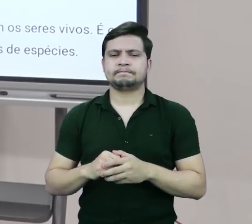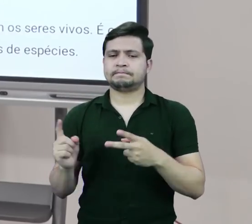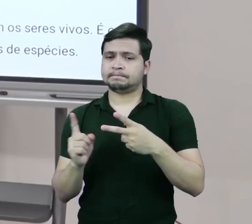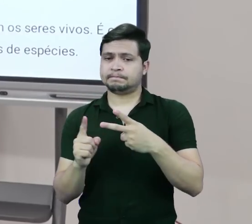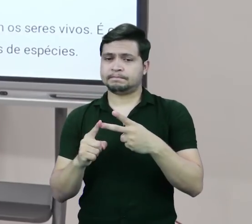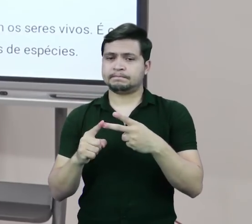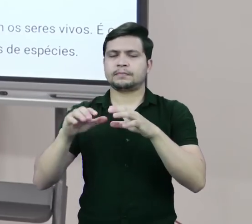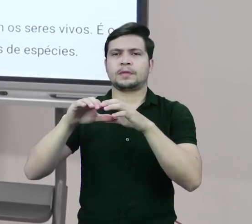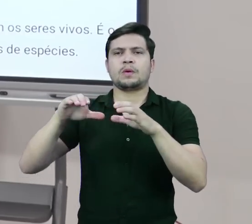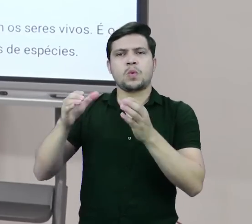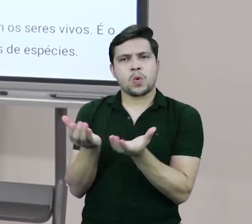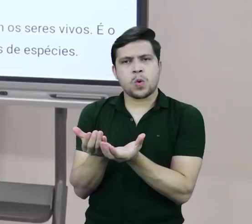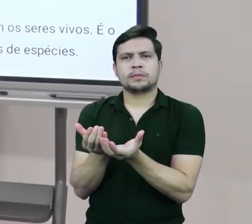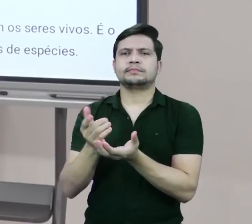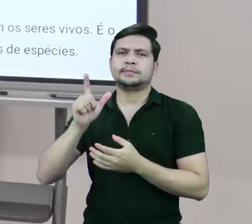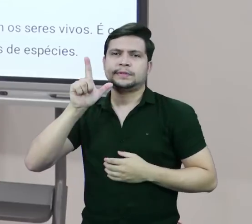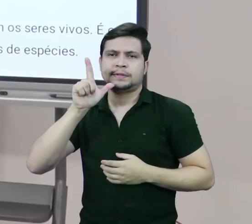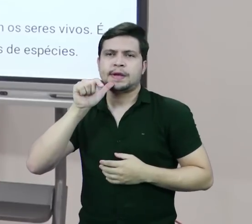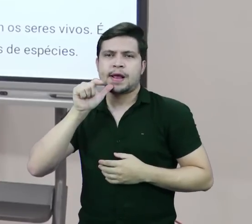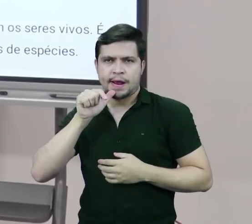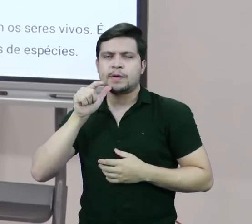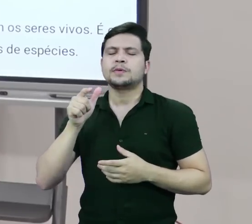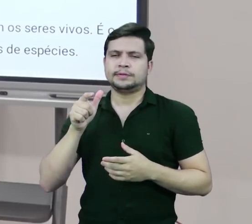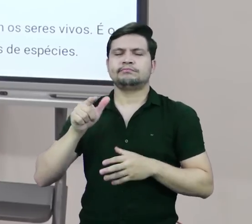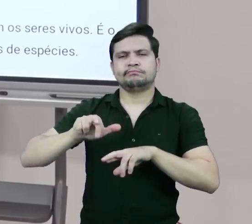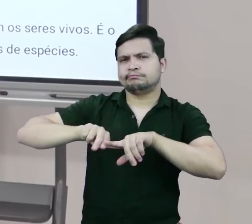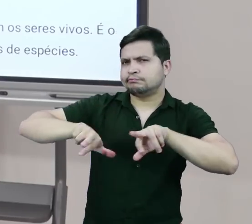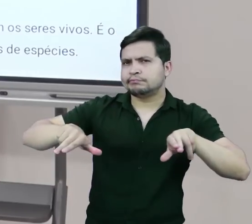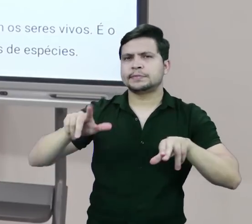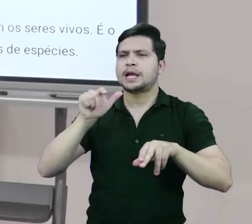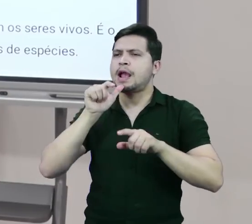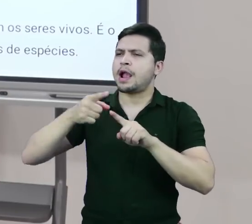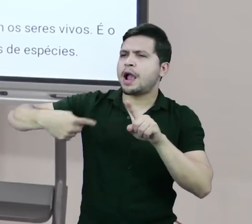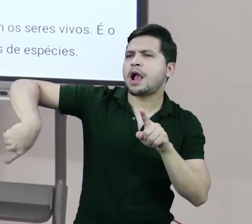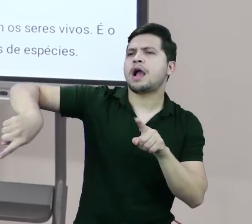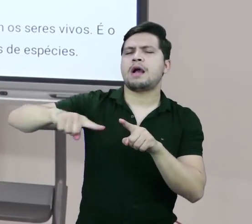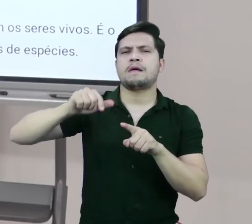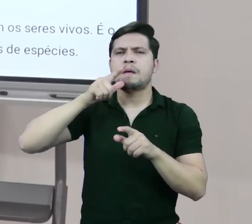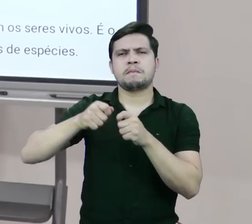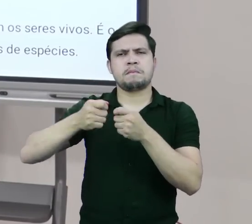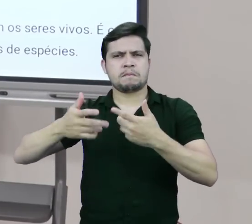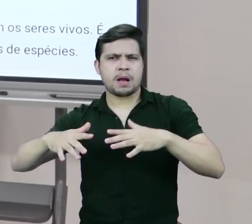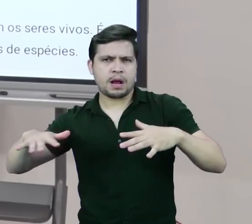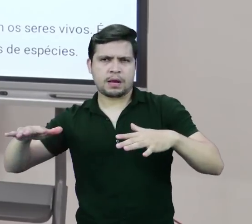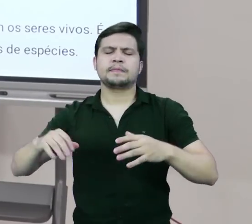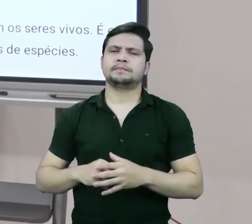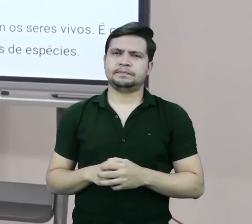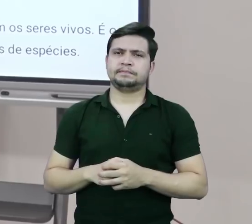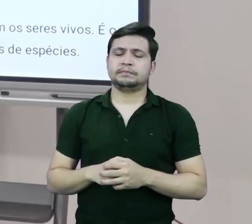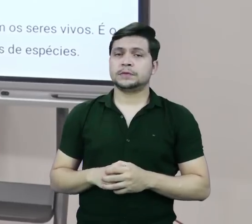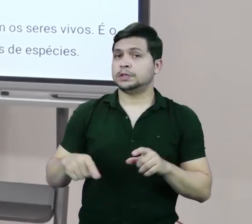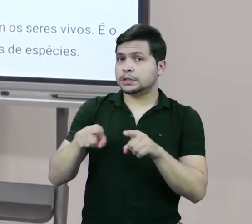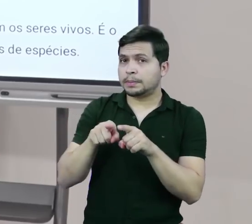a hidrosfera, né, as fontes aquíferas, os oceanos, os lagos, os açudes, os rios, né, e